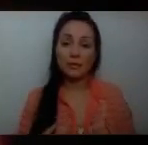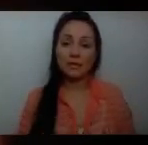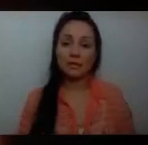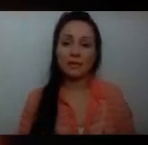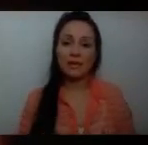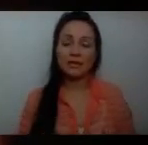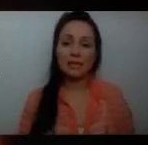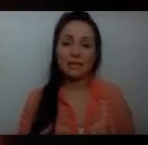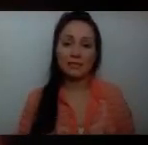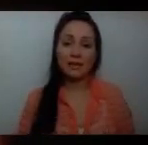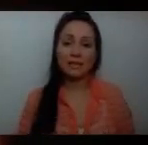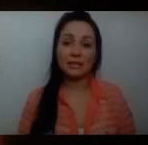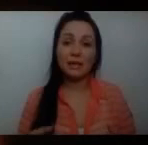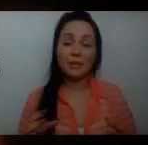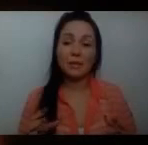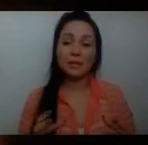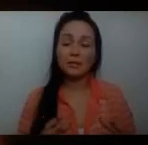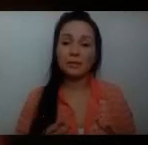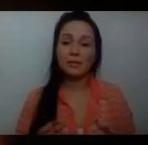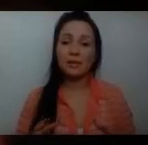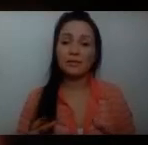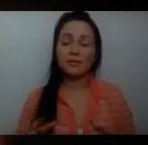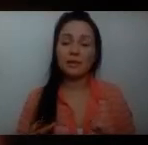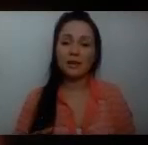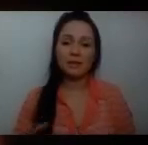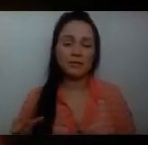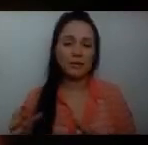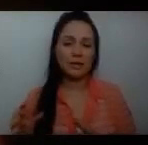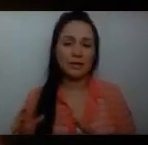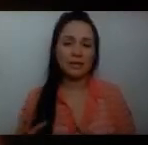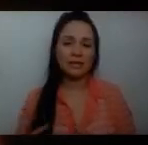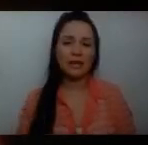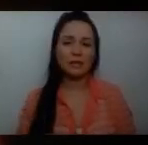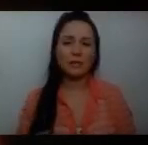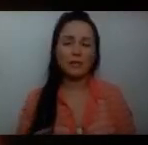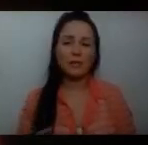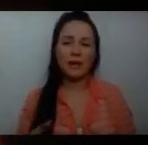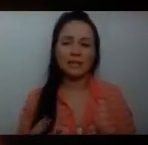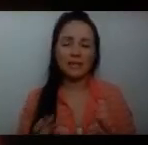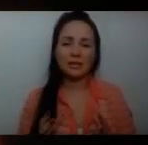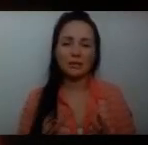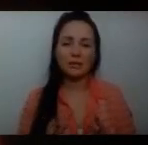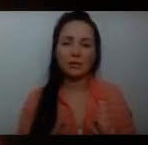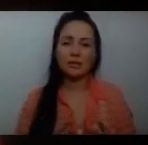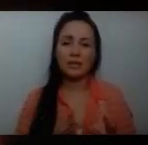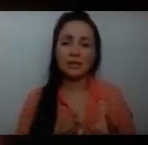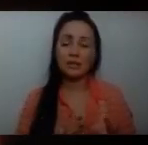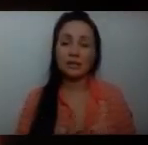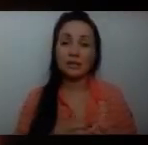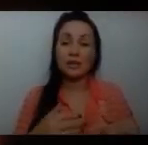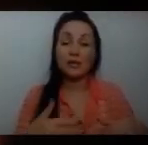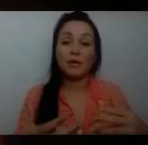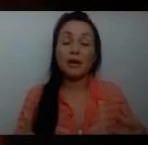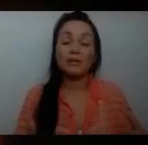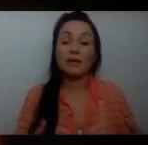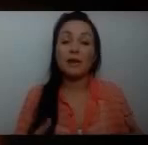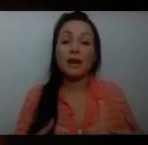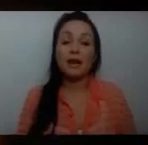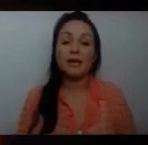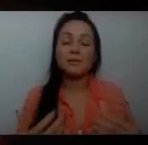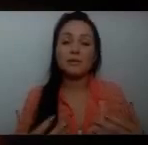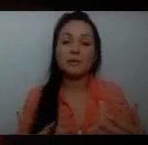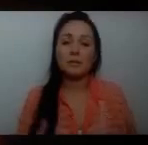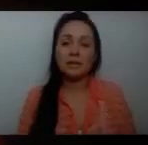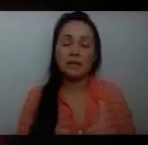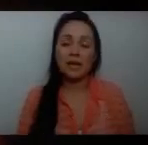está muito elevada, mas quando foi ver e foi analisar um pouco mais aquelas dores que ela sentia e ela colocava